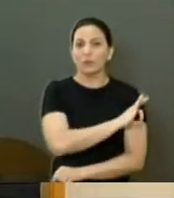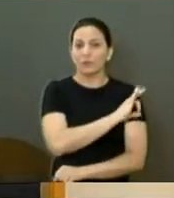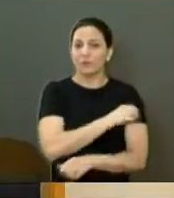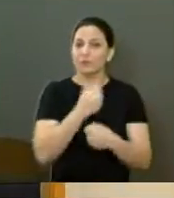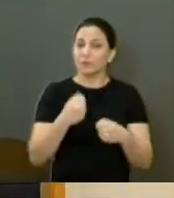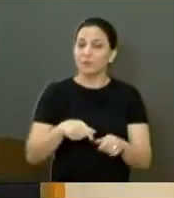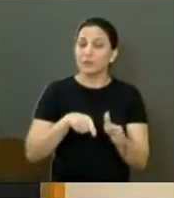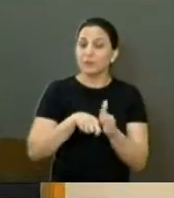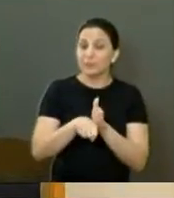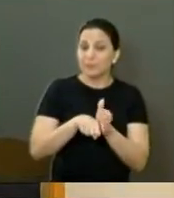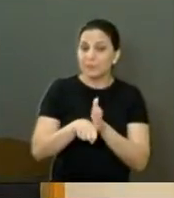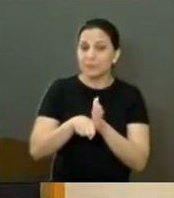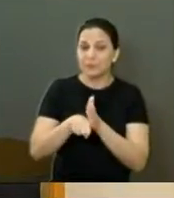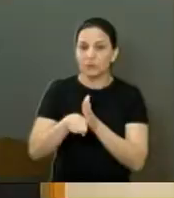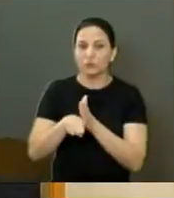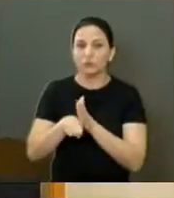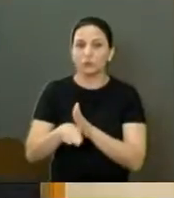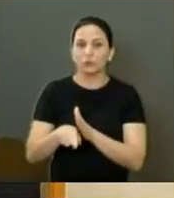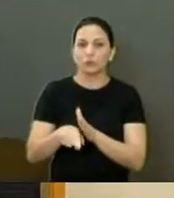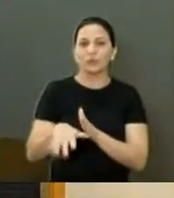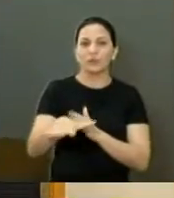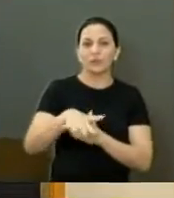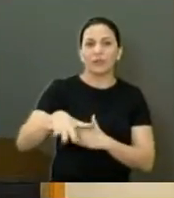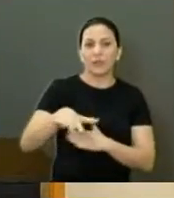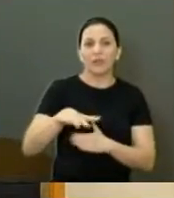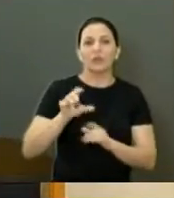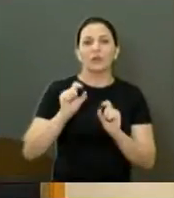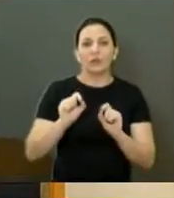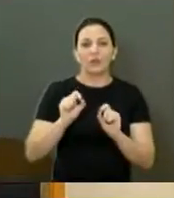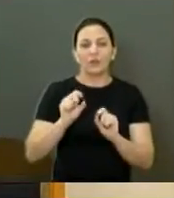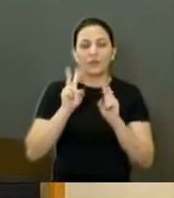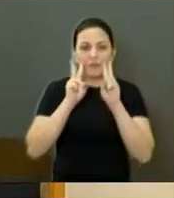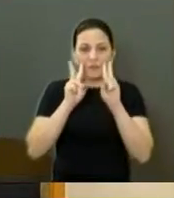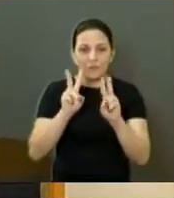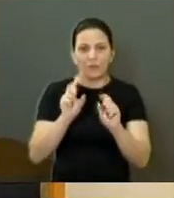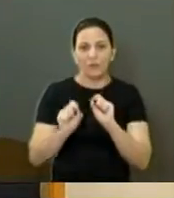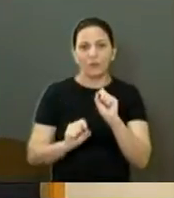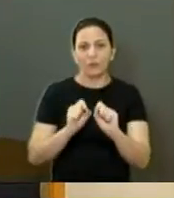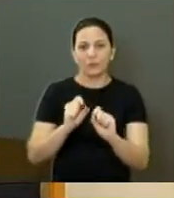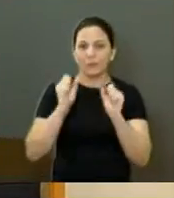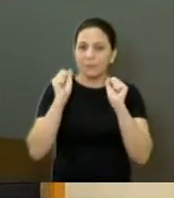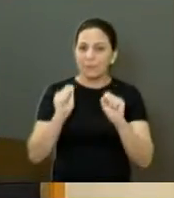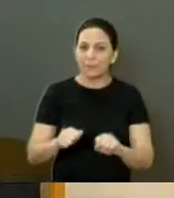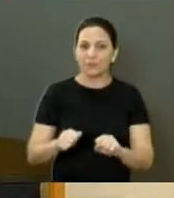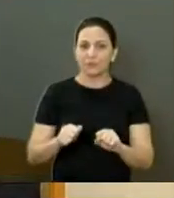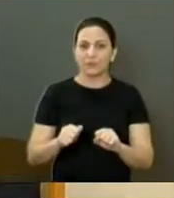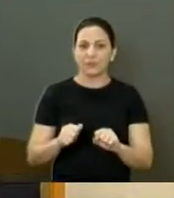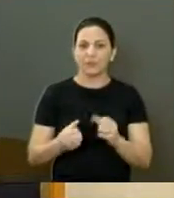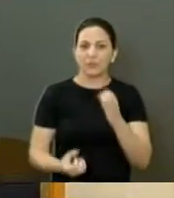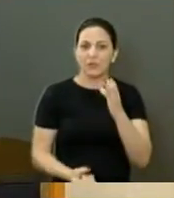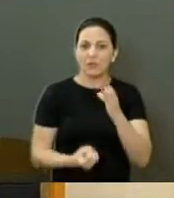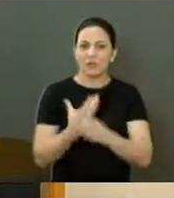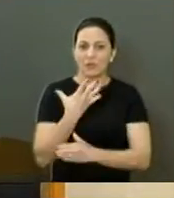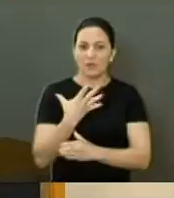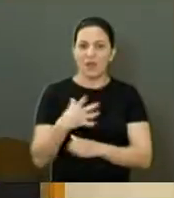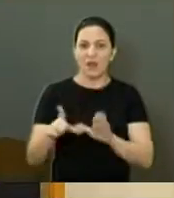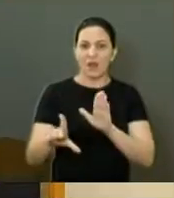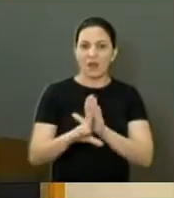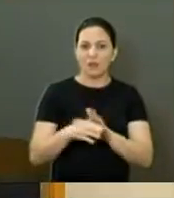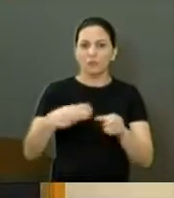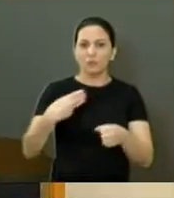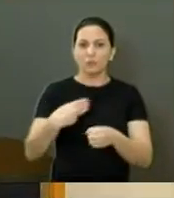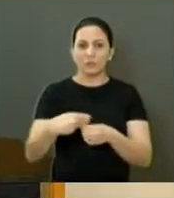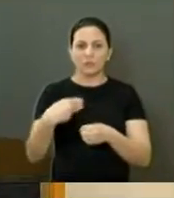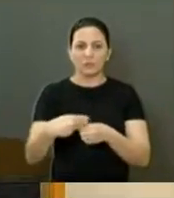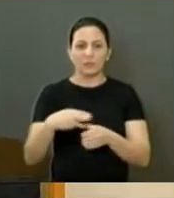realizar estudos junto ao setor competente no sentido de verificar a possibilidade de criação de leis municipais